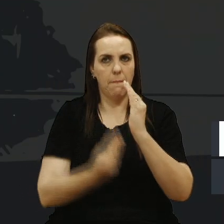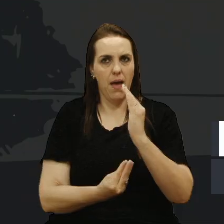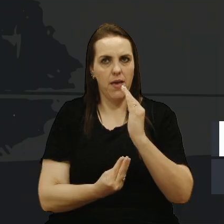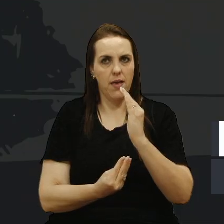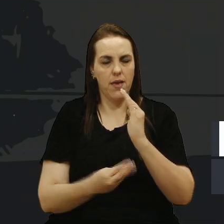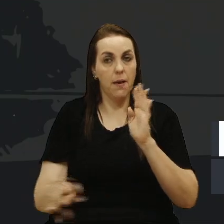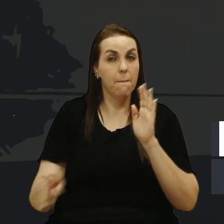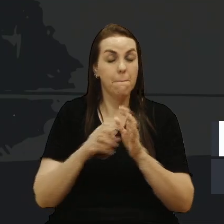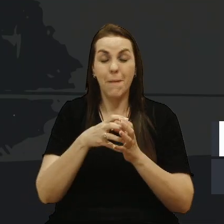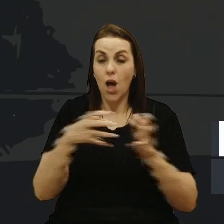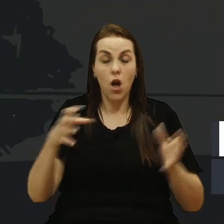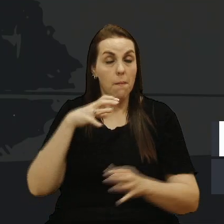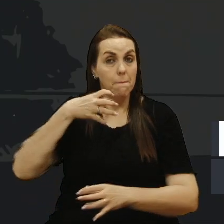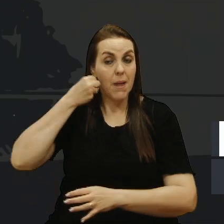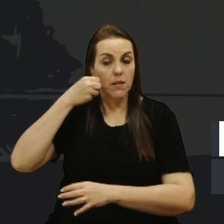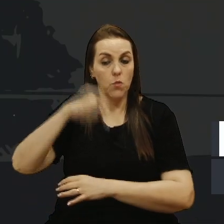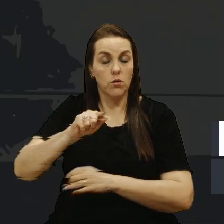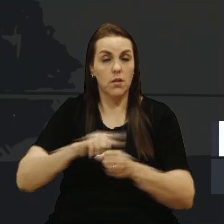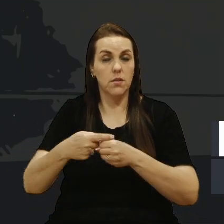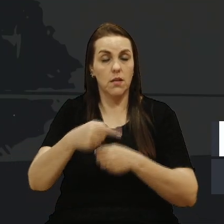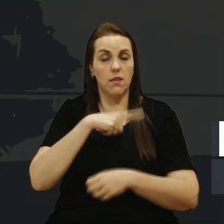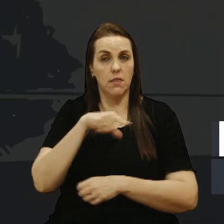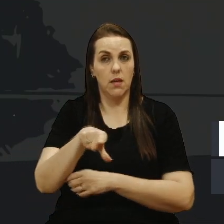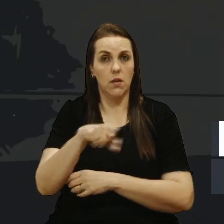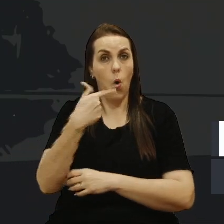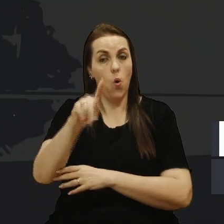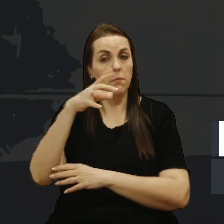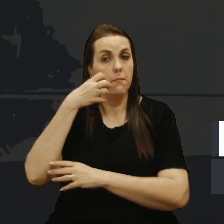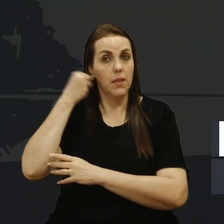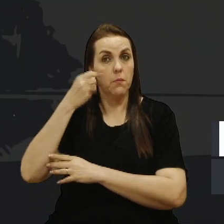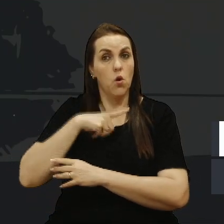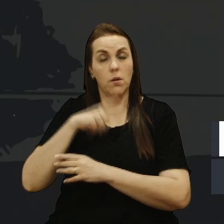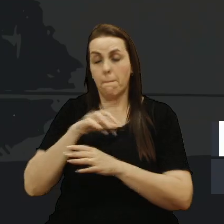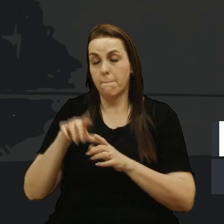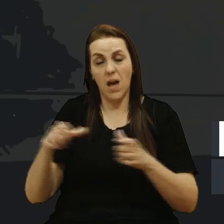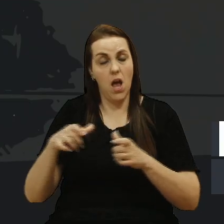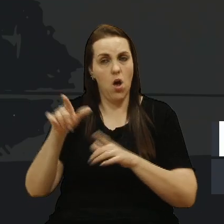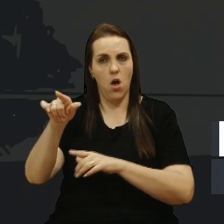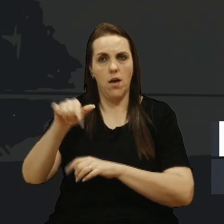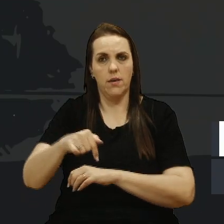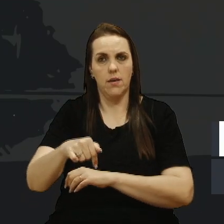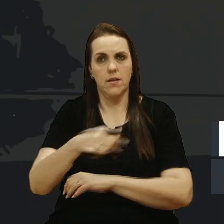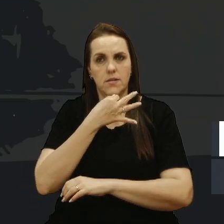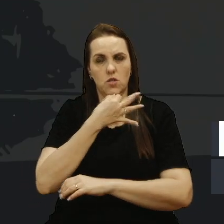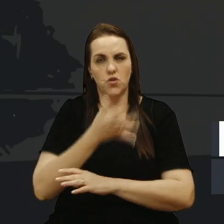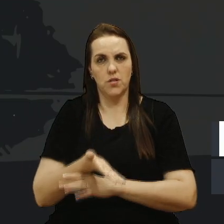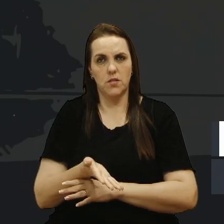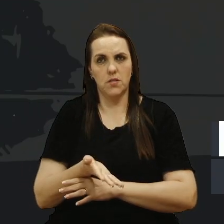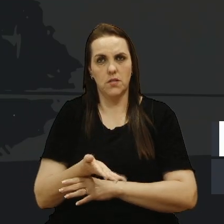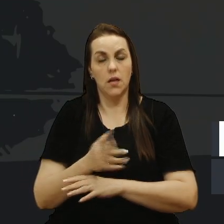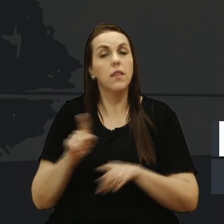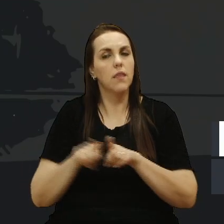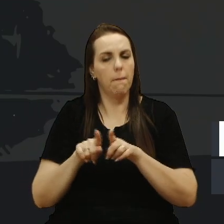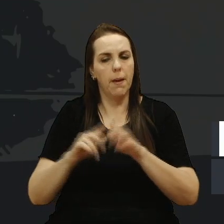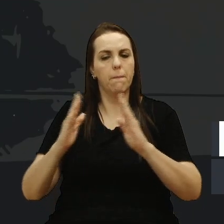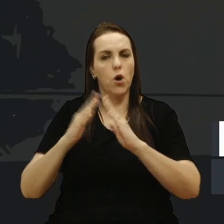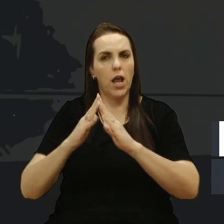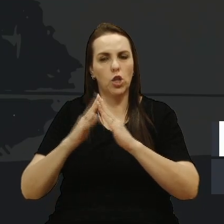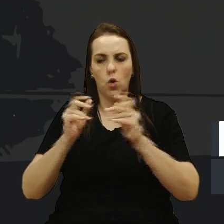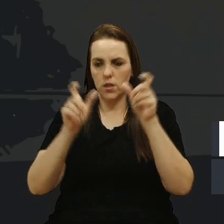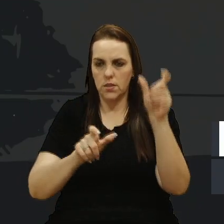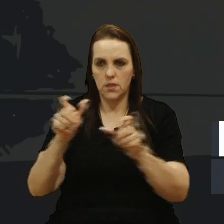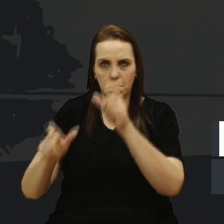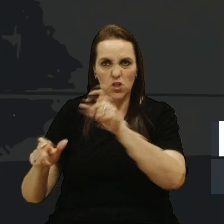essa cidade tem. Porque me mostrem outro patrimônio que essa cidade tem. Fora os moradores da cidade, é o maior